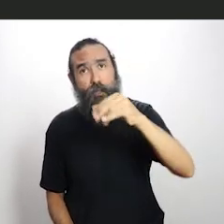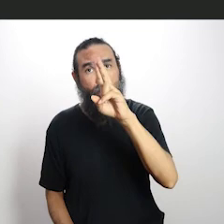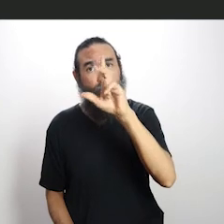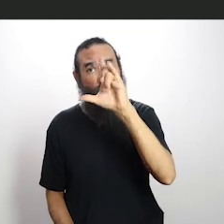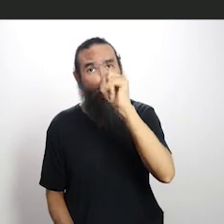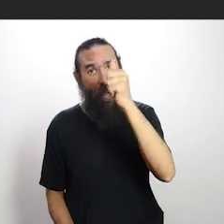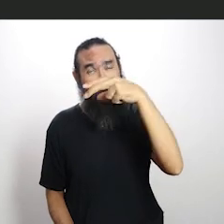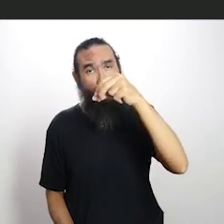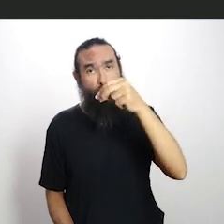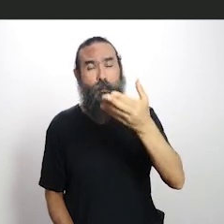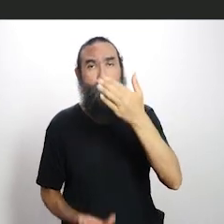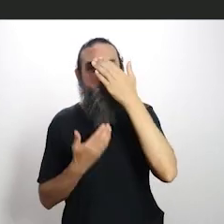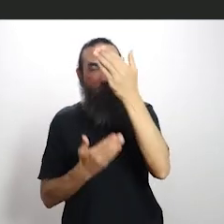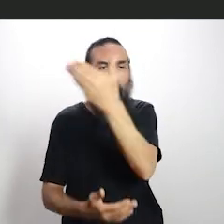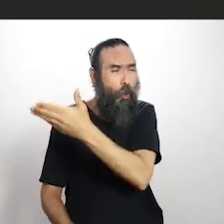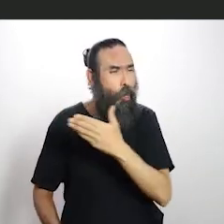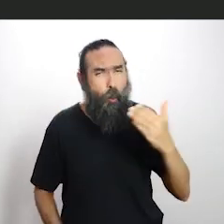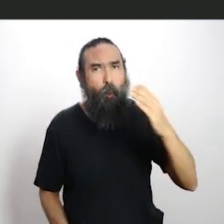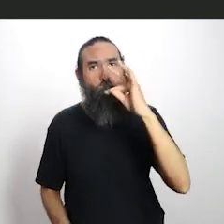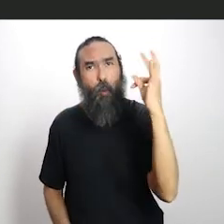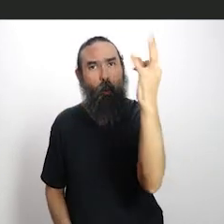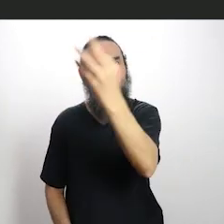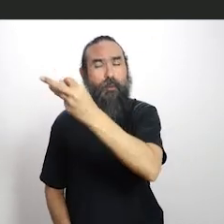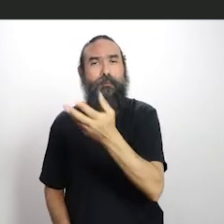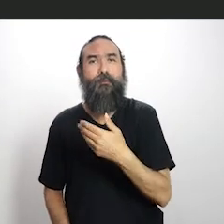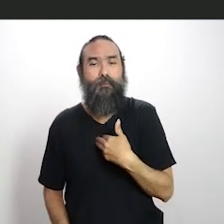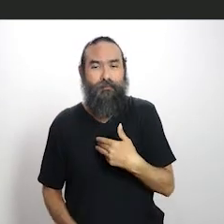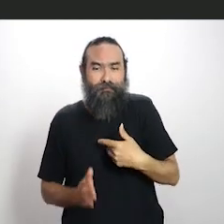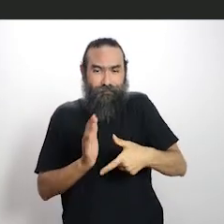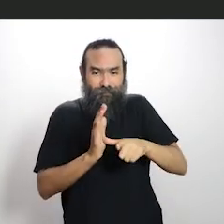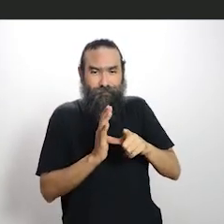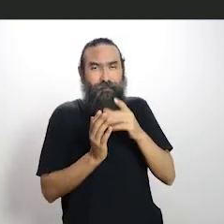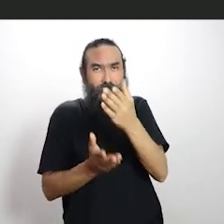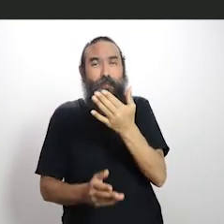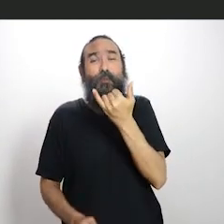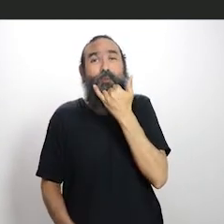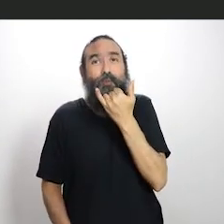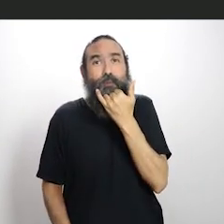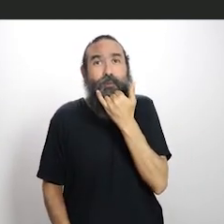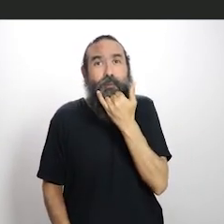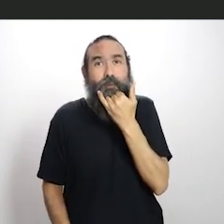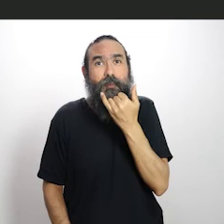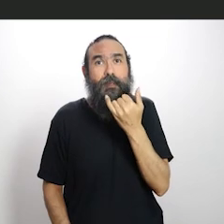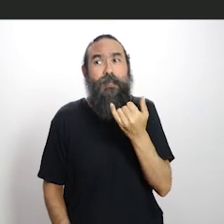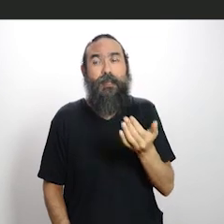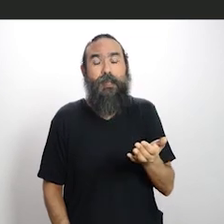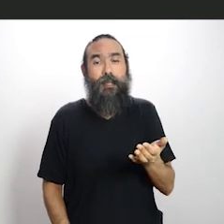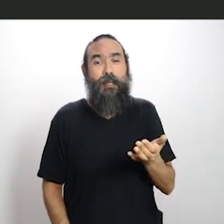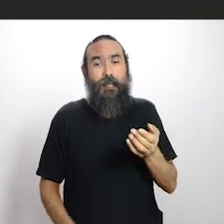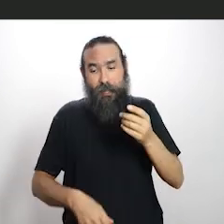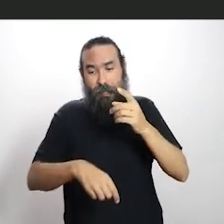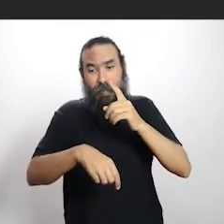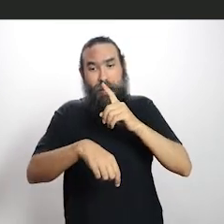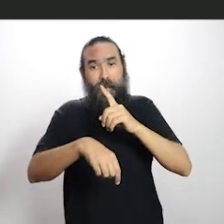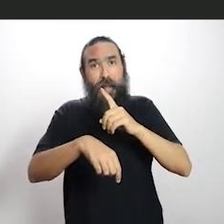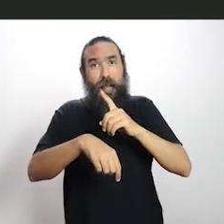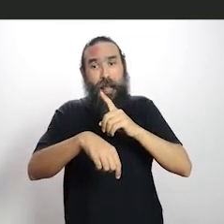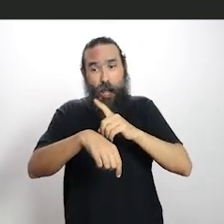de estado inclusive para a gente pautar e ver sobre o andamento da lei as questões